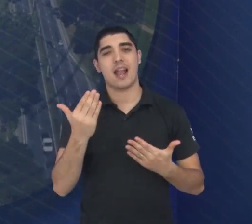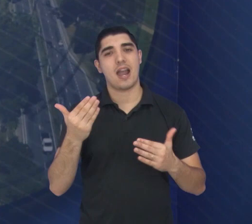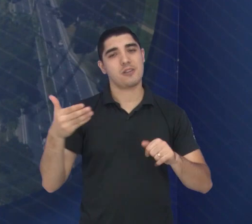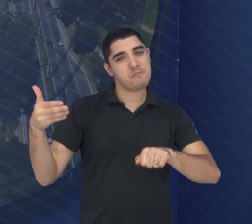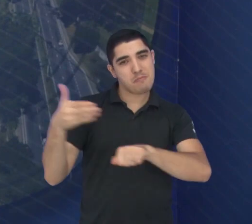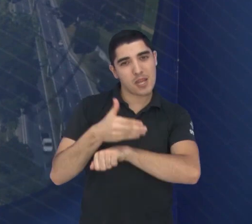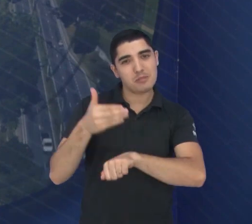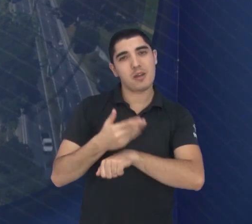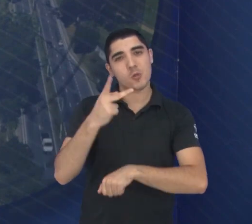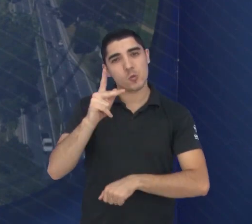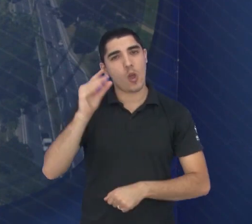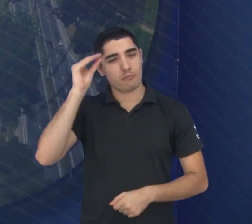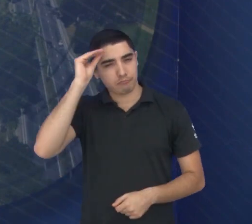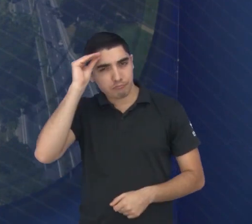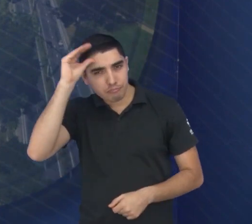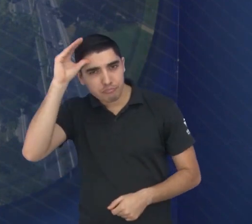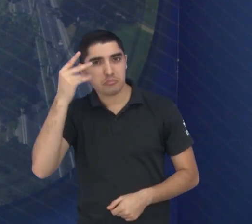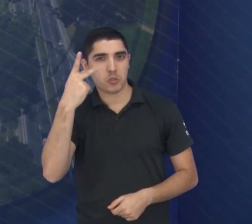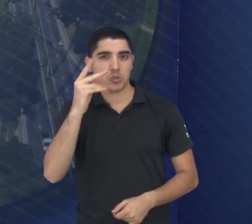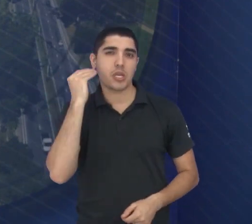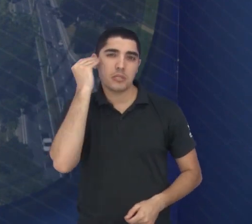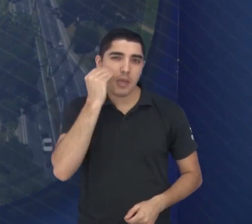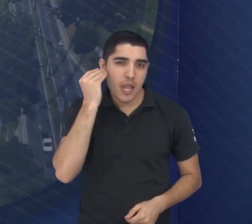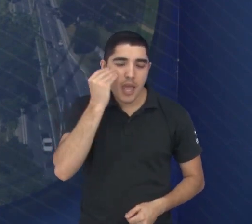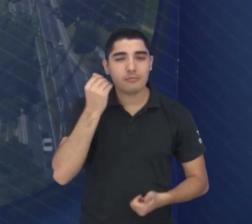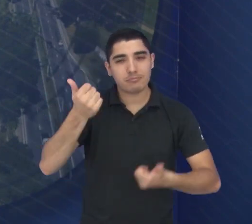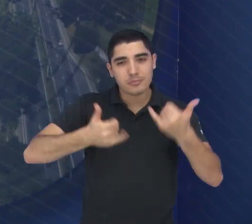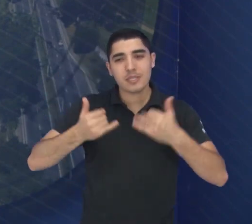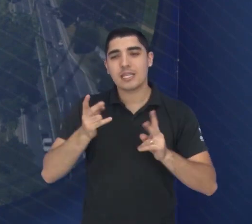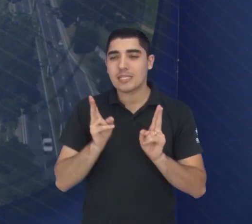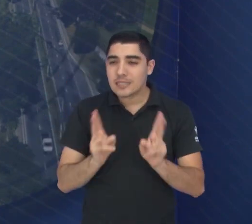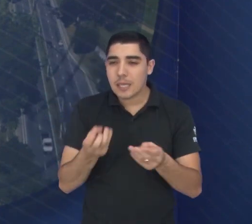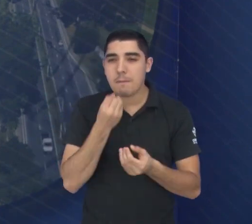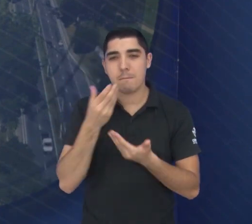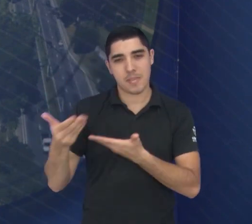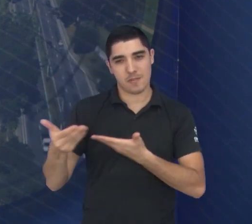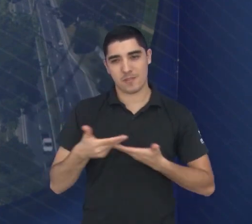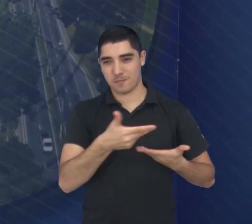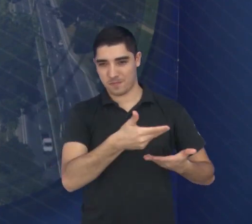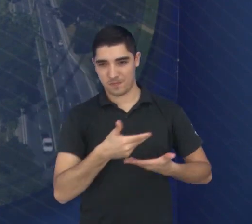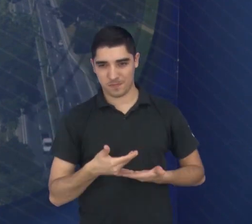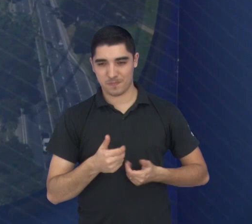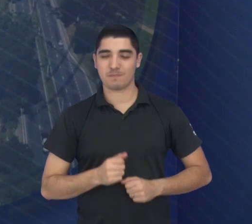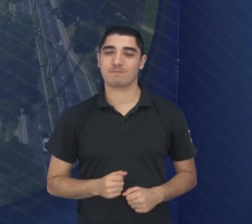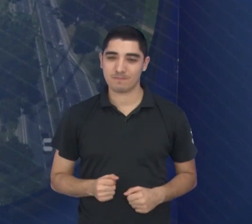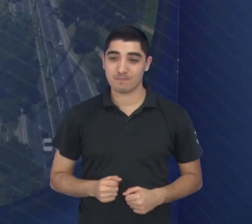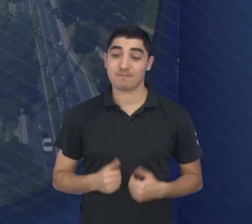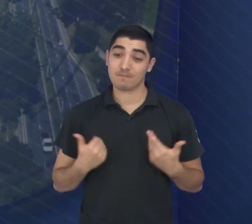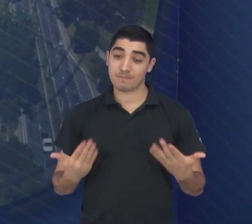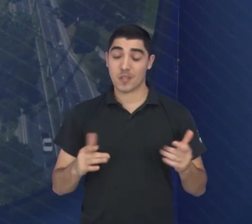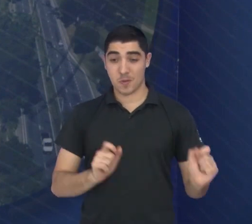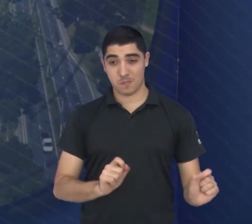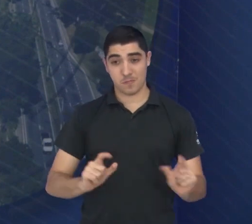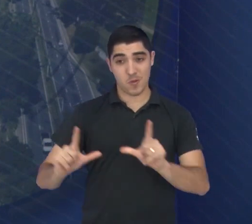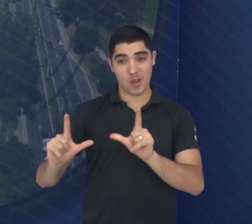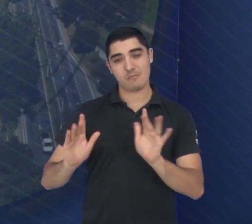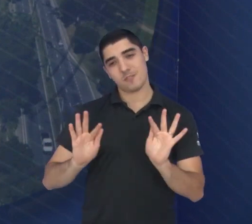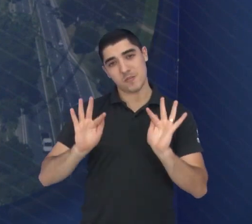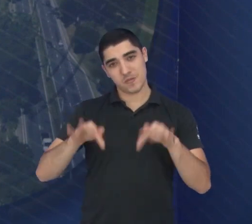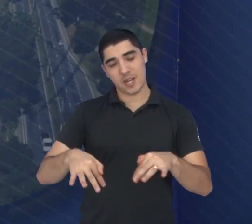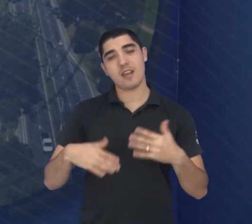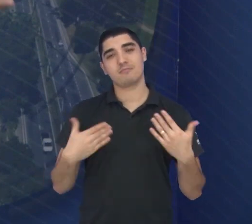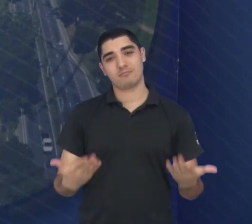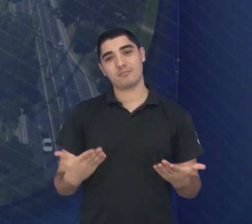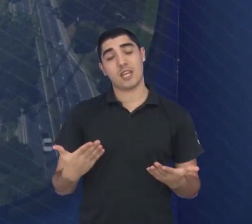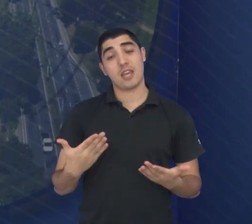seu conhecimento, com a sua realidade, e sejam bem-vindos sempre. É isso, gente. O Diálogos da Cidade fica por aqui.